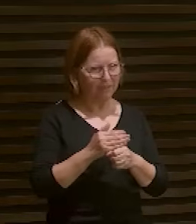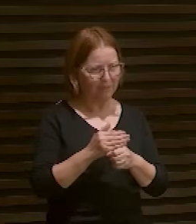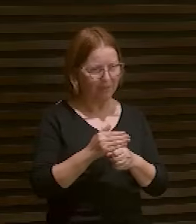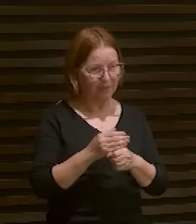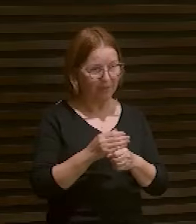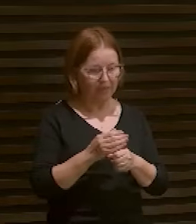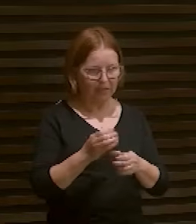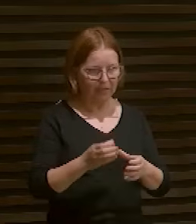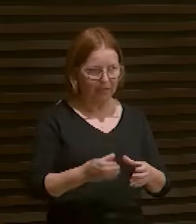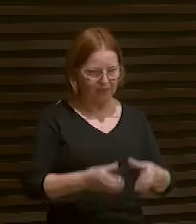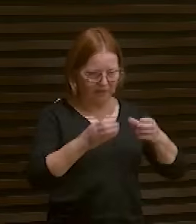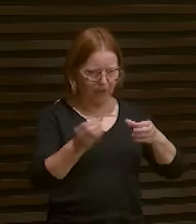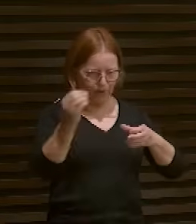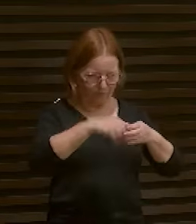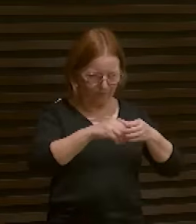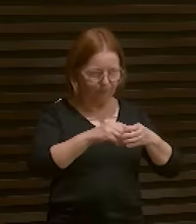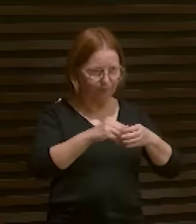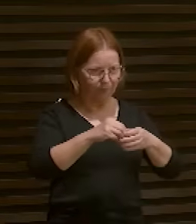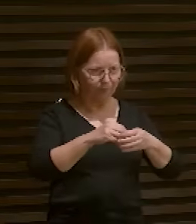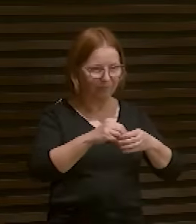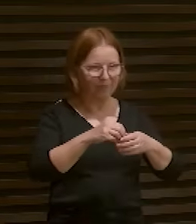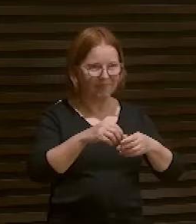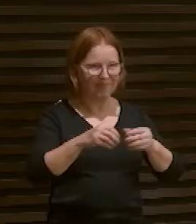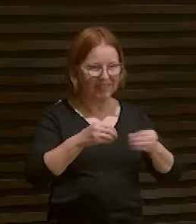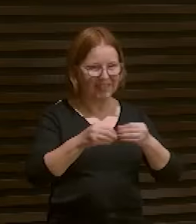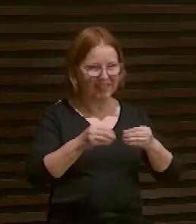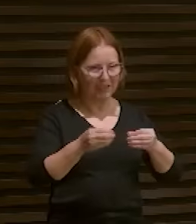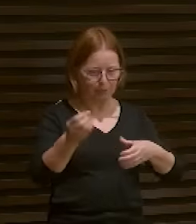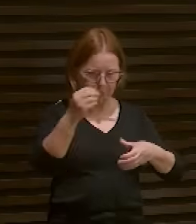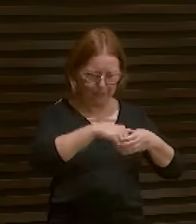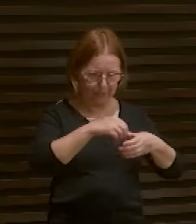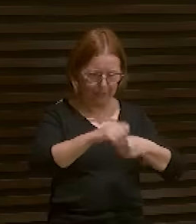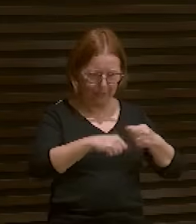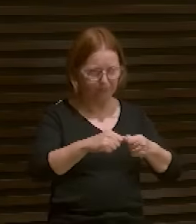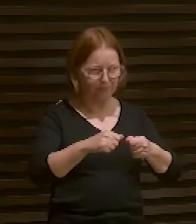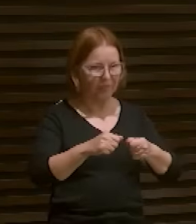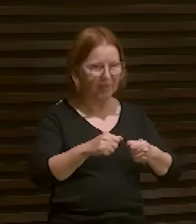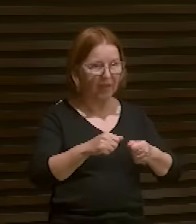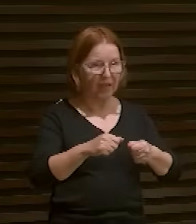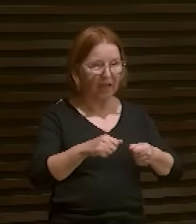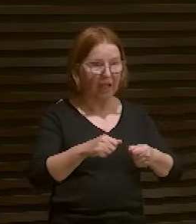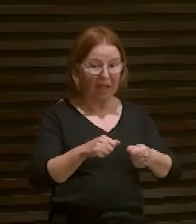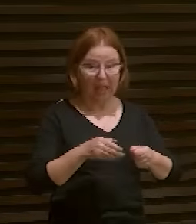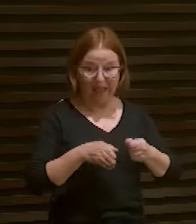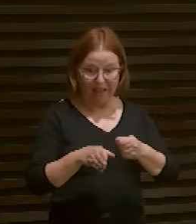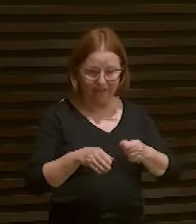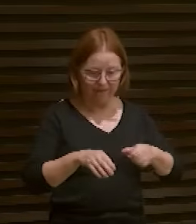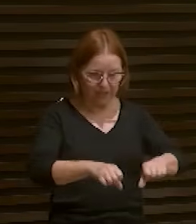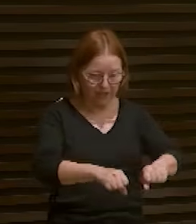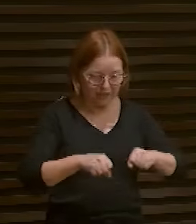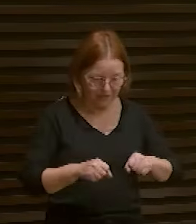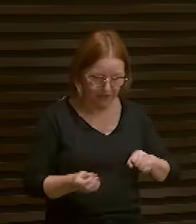saco e bota dentro da gaveta lá, longe das meias, viu, Arthur? Você não mistura. E daqui umas